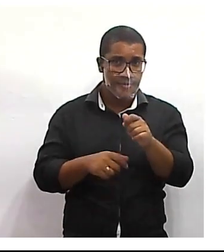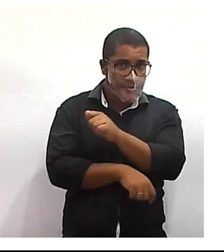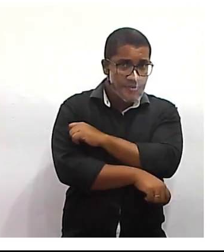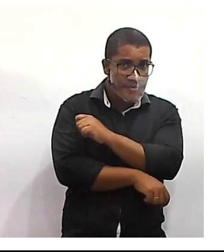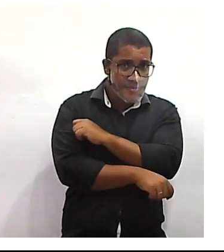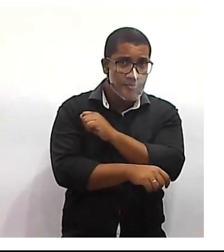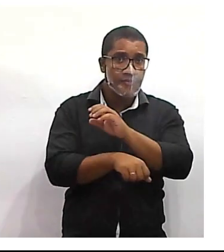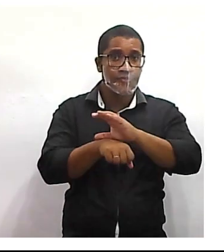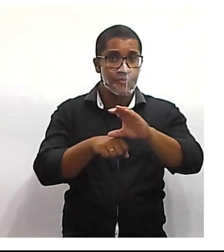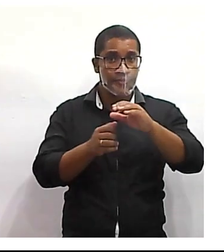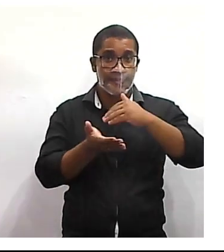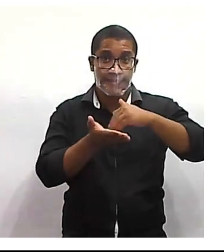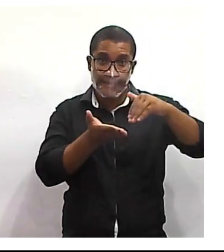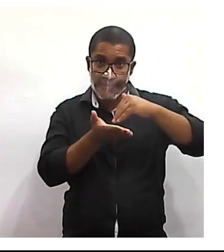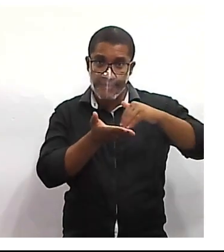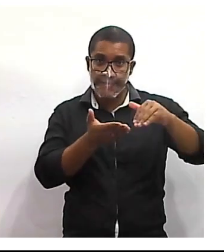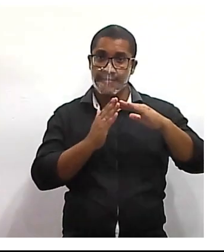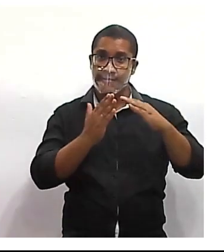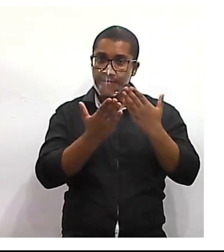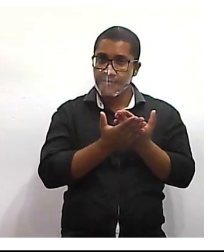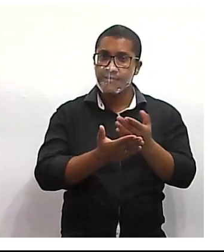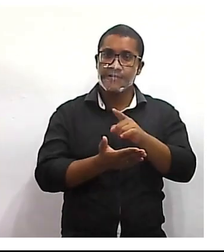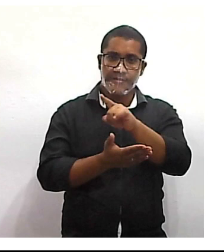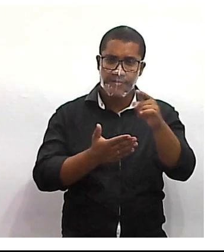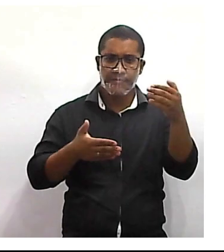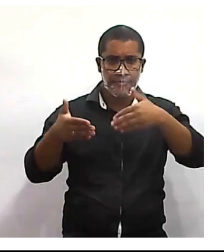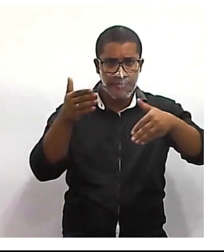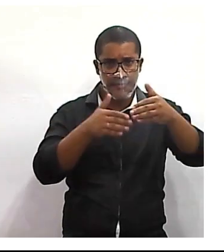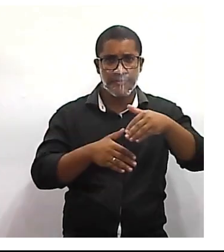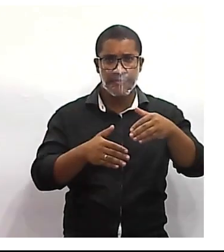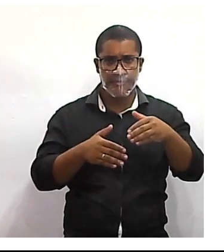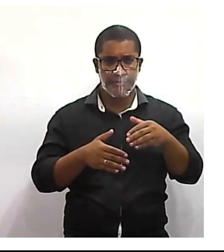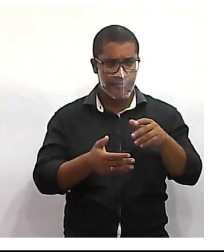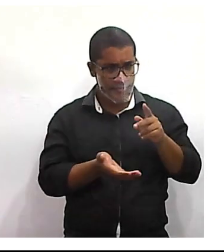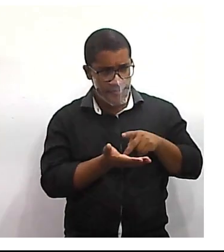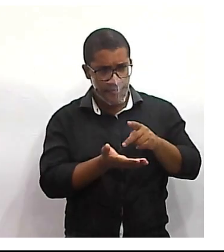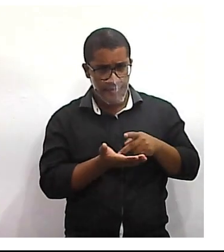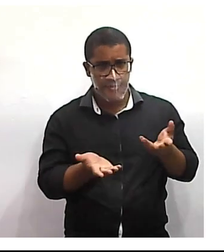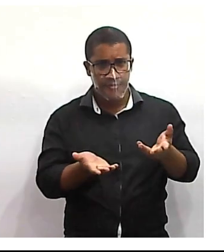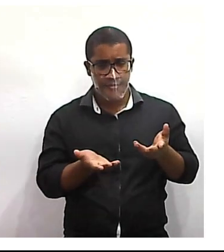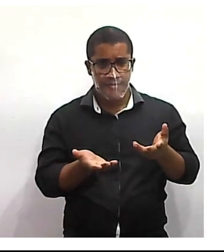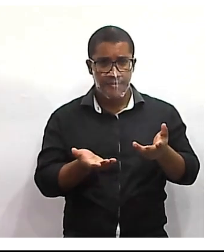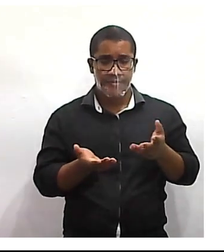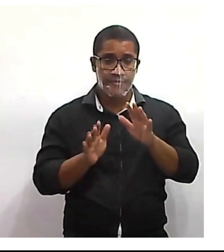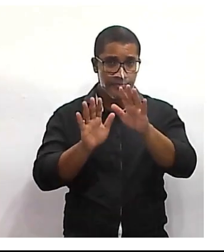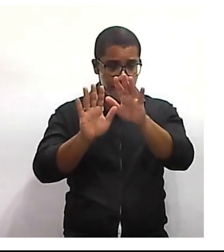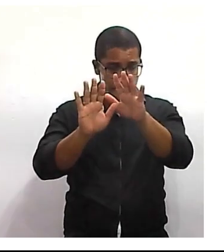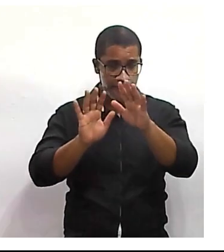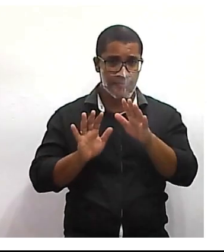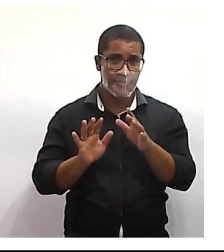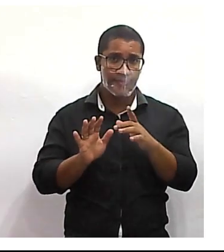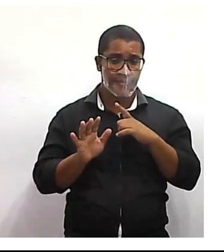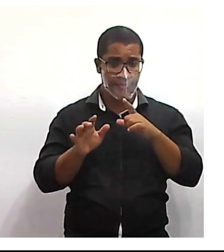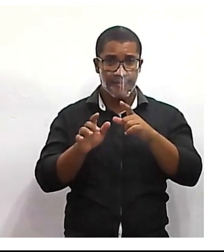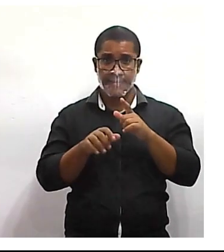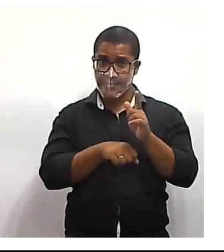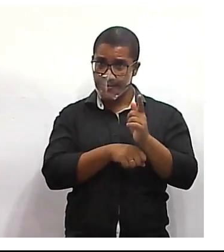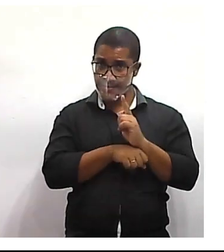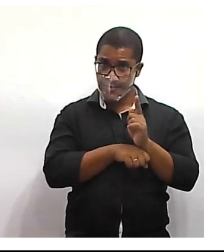alunos do curso de secretaria escolar, estão envolvidos, não é verdade? Na verdade, a questão da